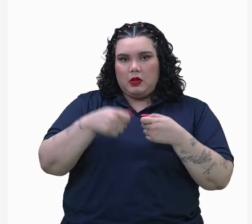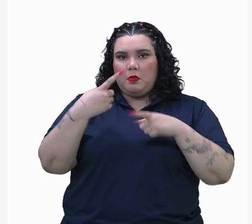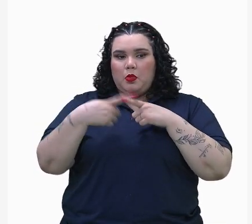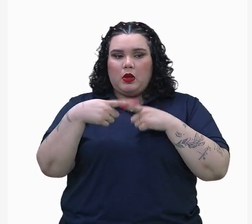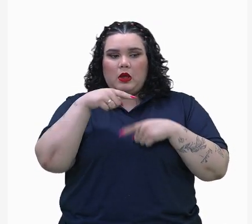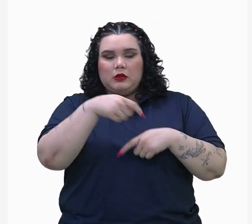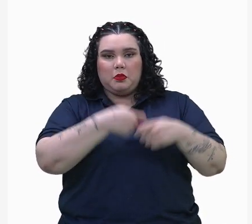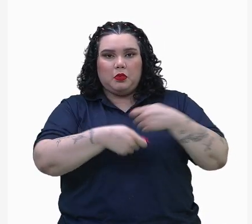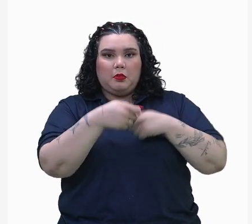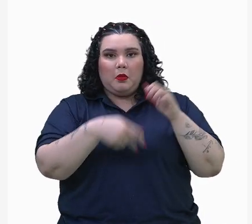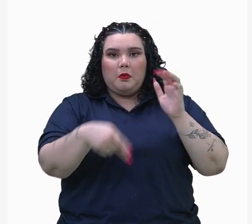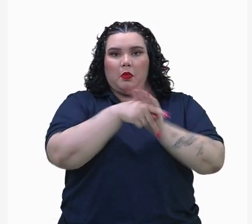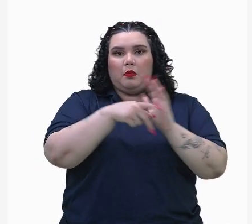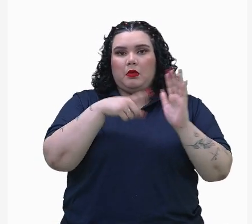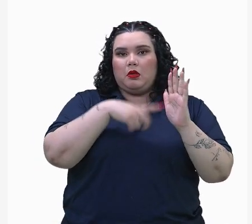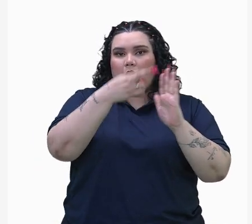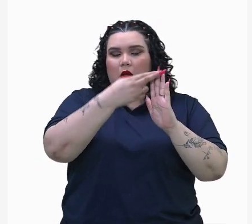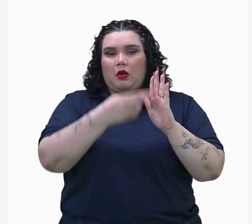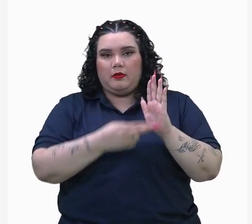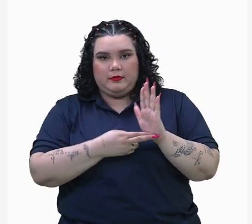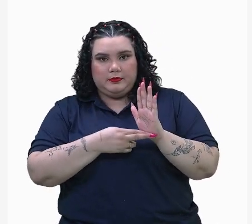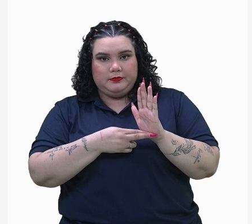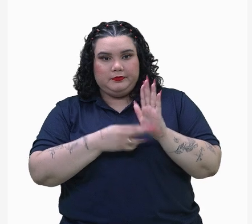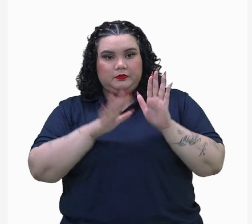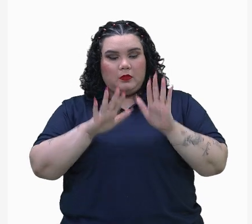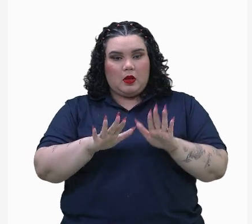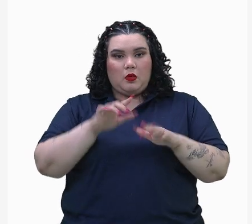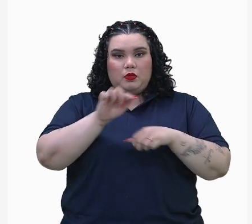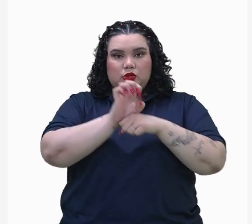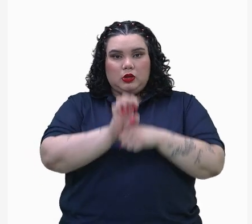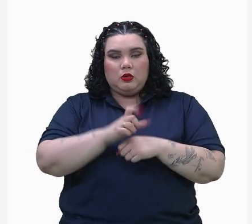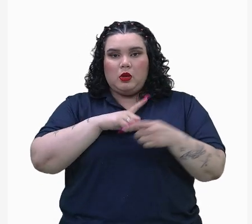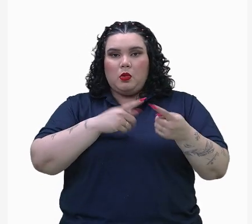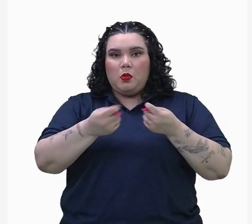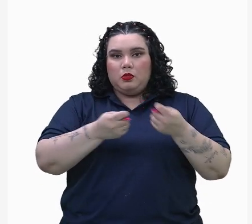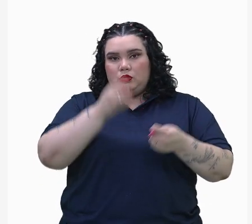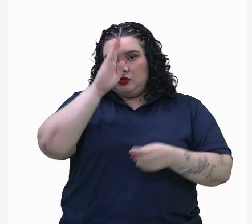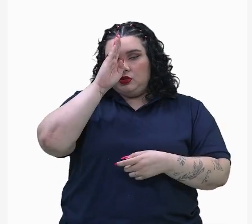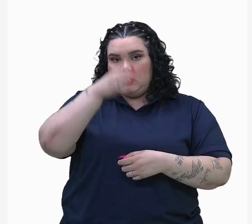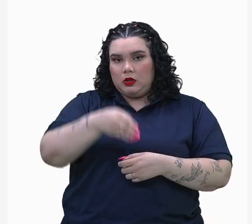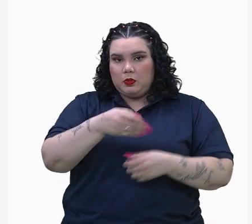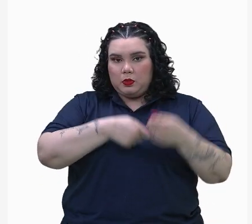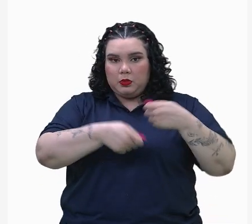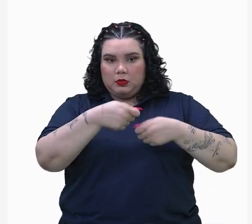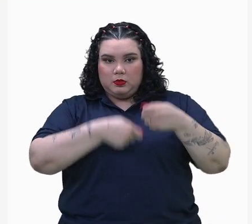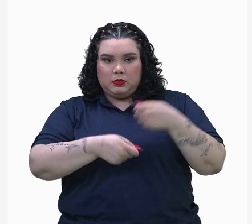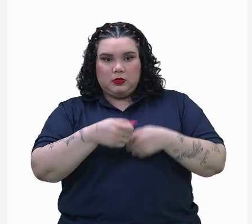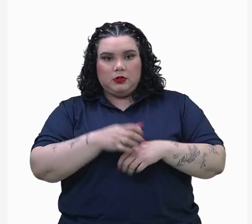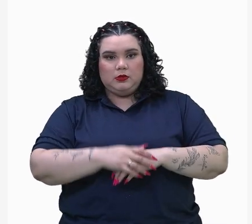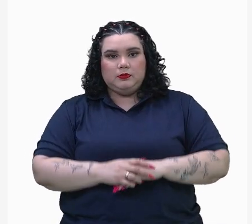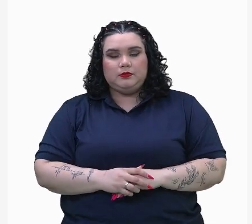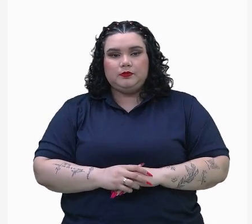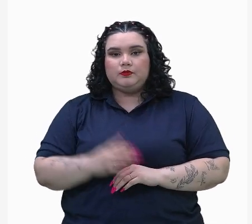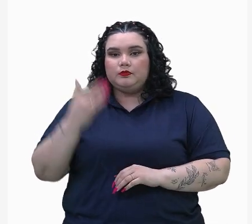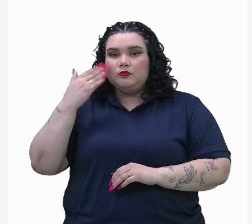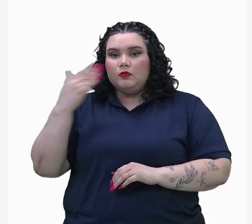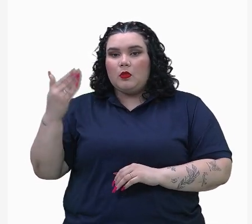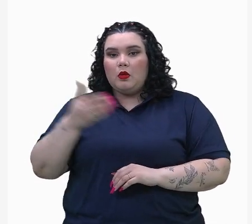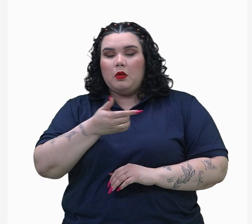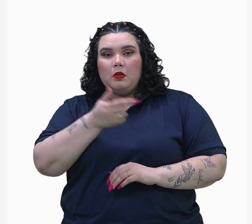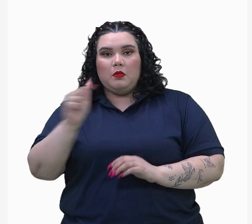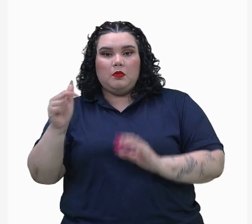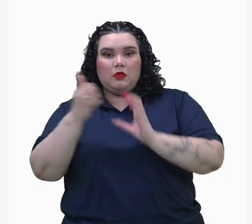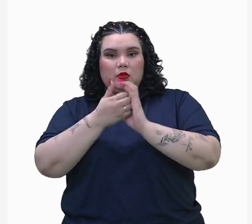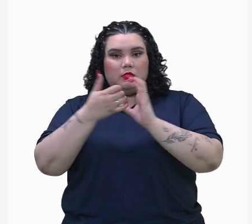regulamentava, melhor dizendo. Nesse momento, o Estado controlava diretamente a economia. Vamos à próxima característica, vamos